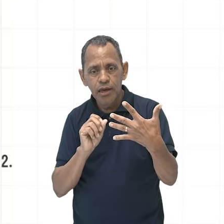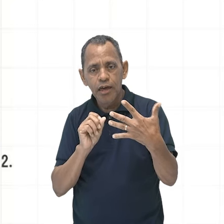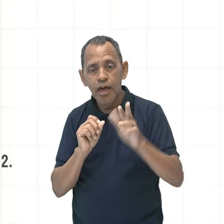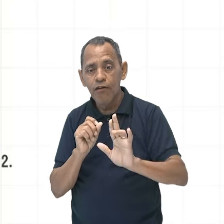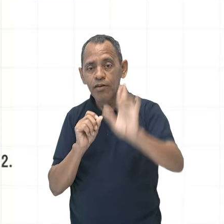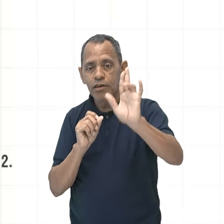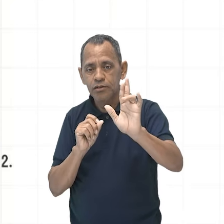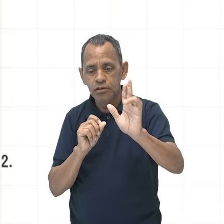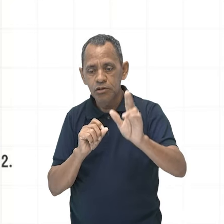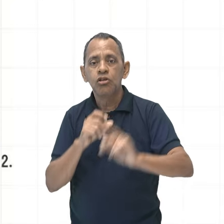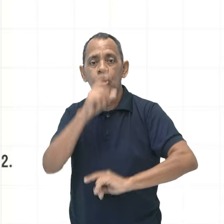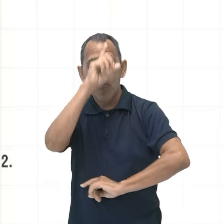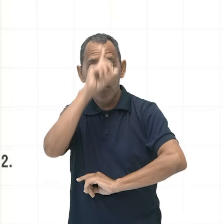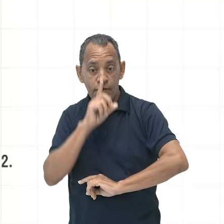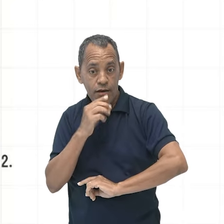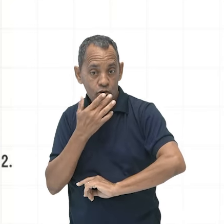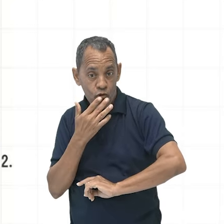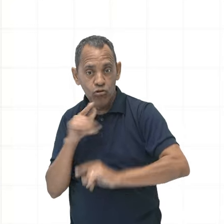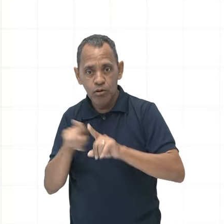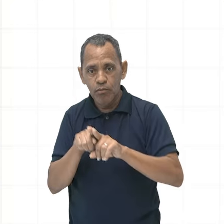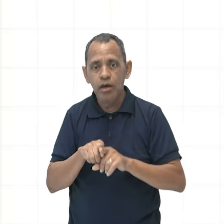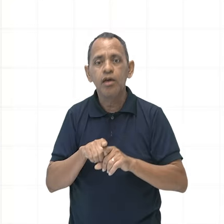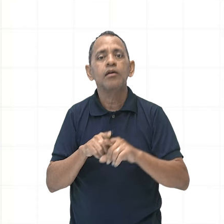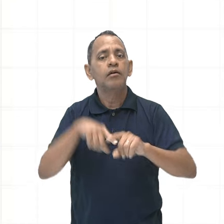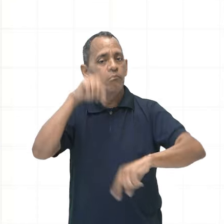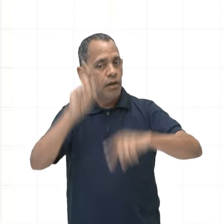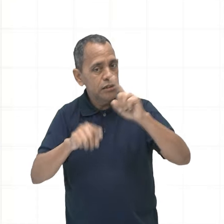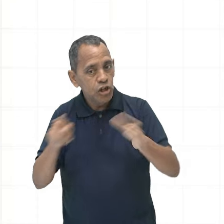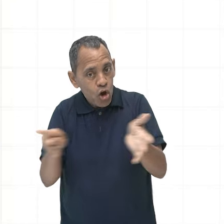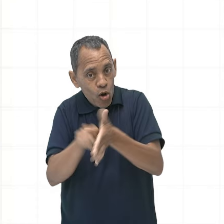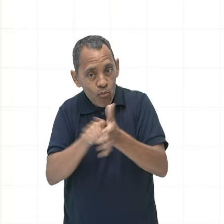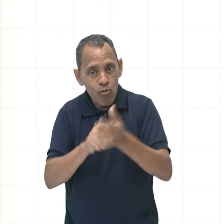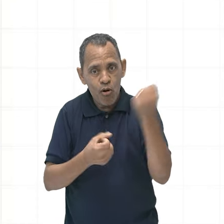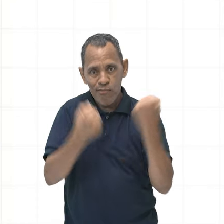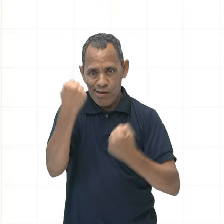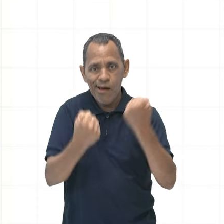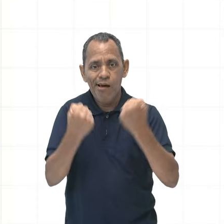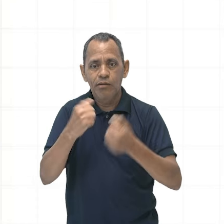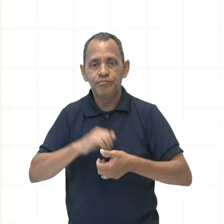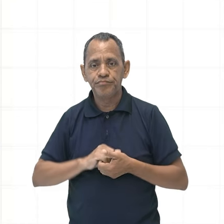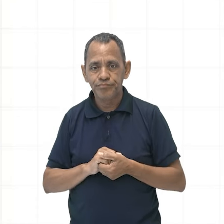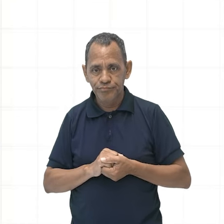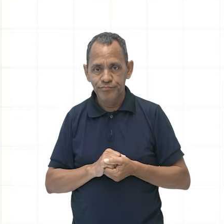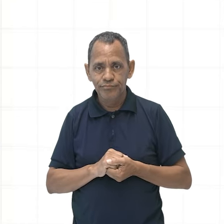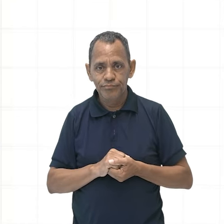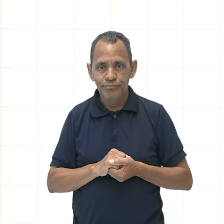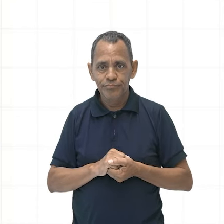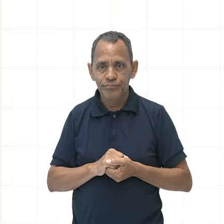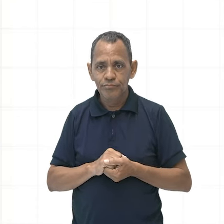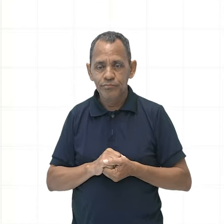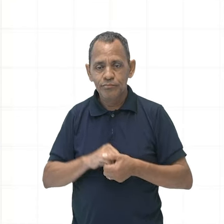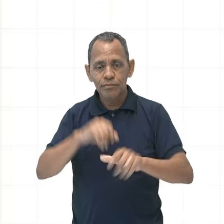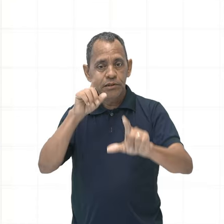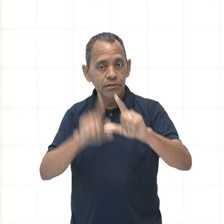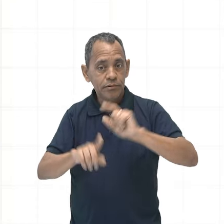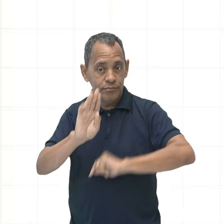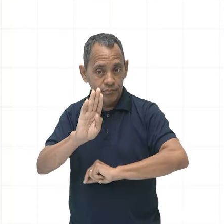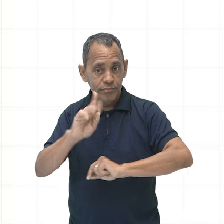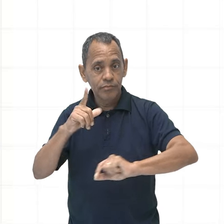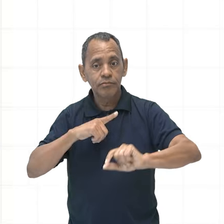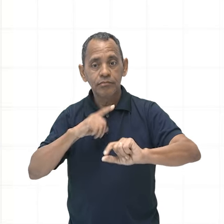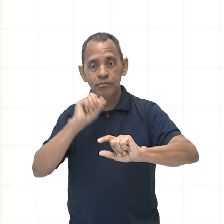itens automotivos. Então, itens automotivos foi aí o produto que foi mais exportado. Na letra B, nós